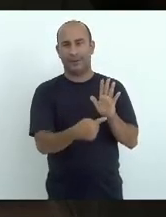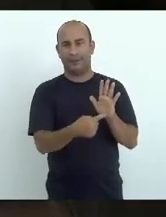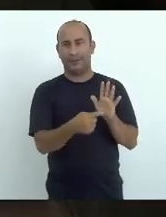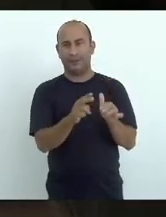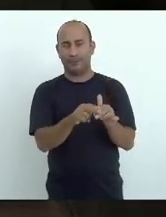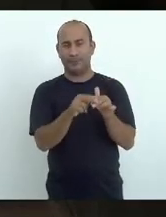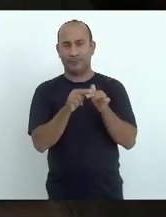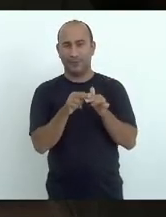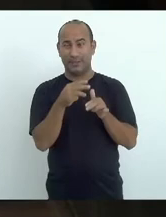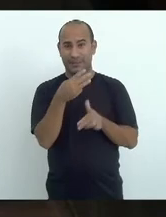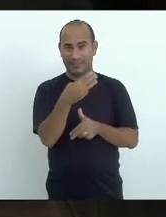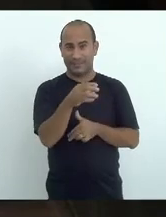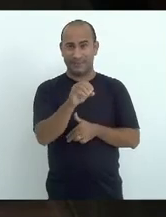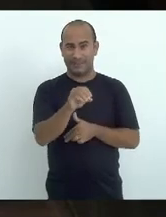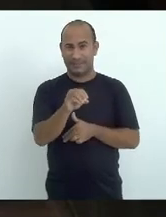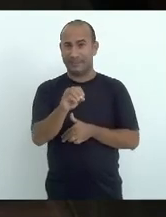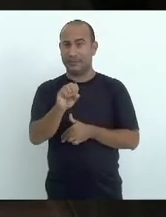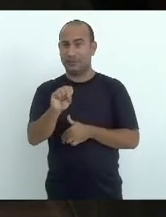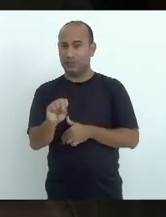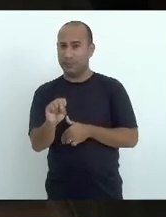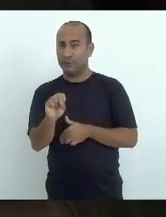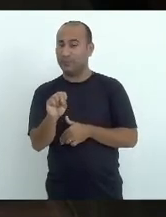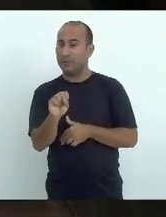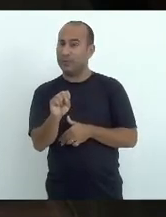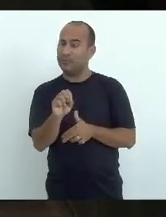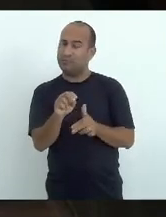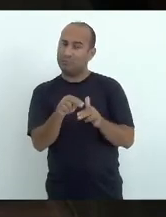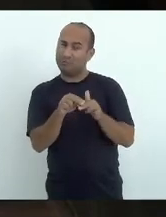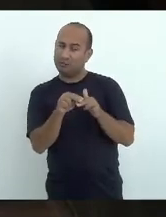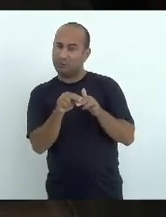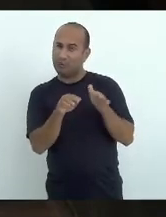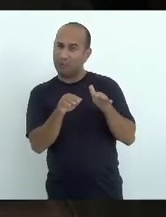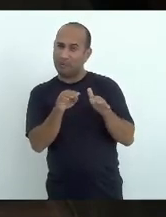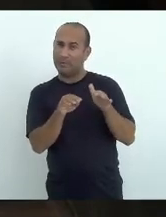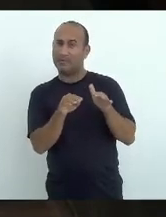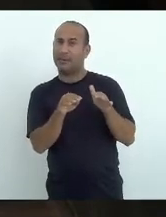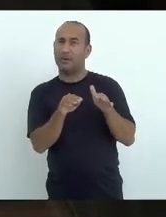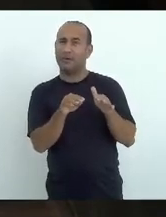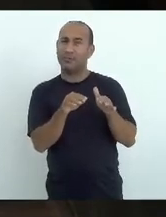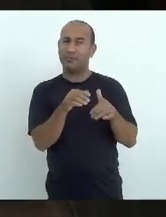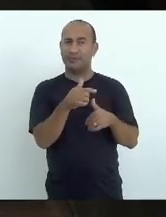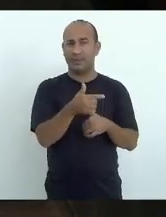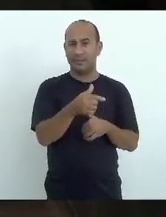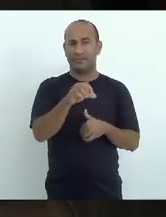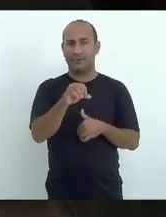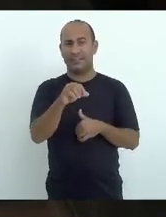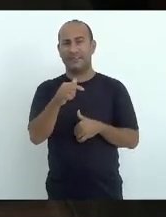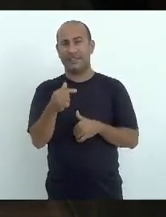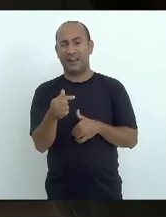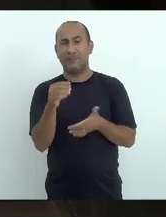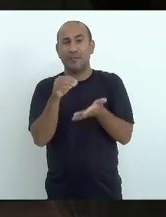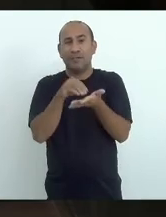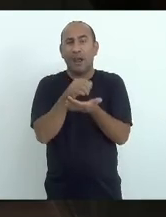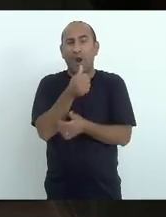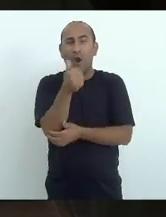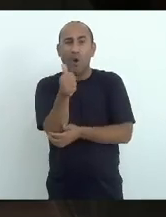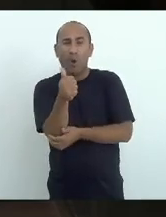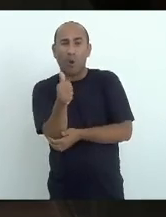308 para 297, faltaram 11